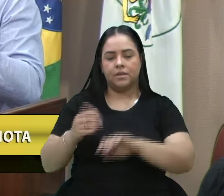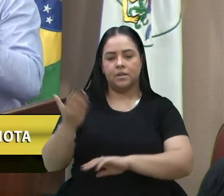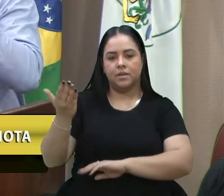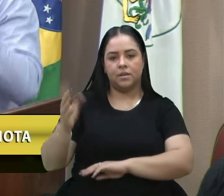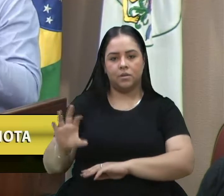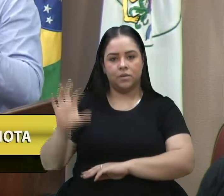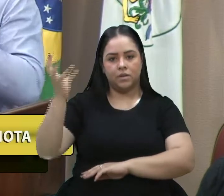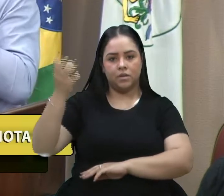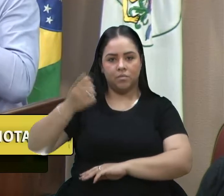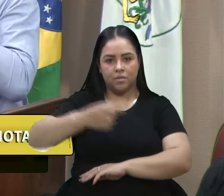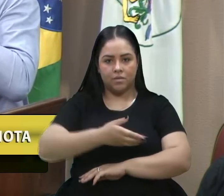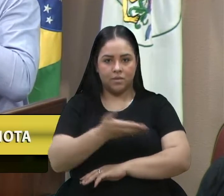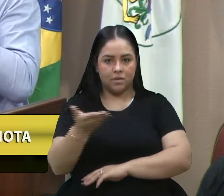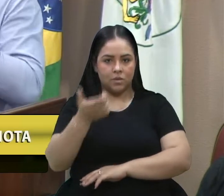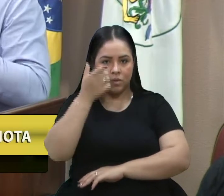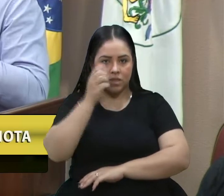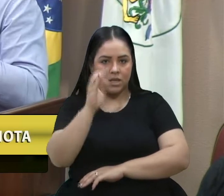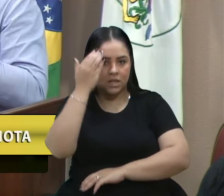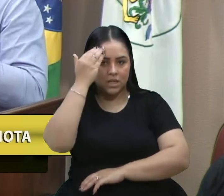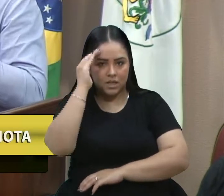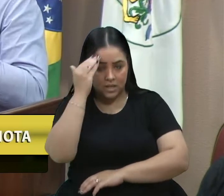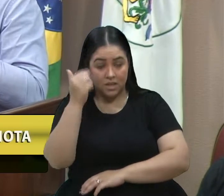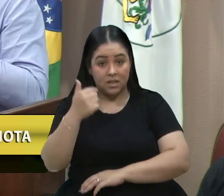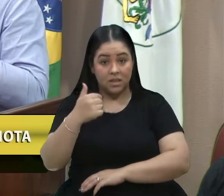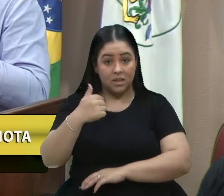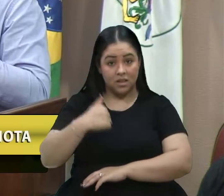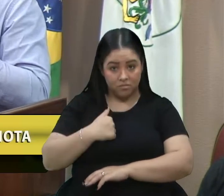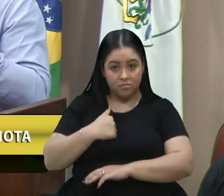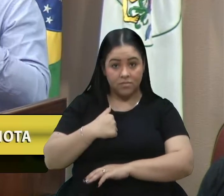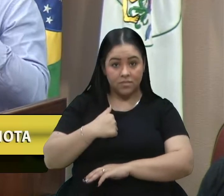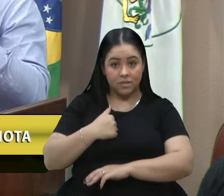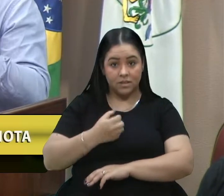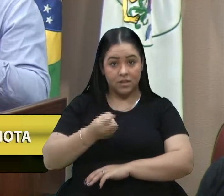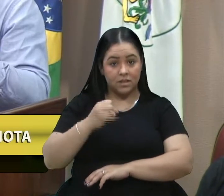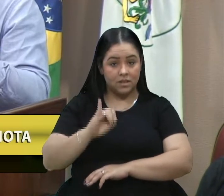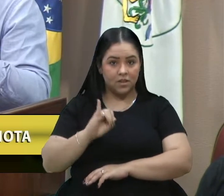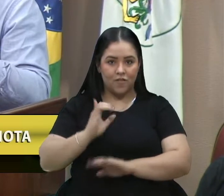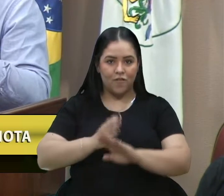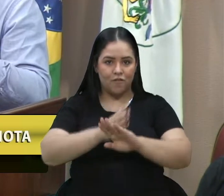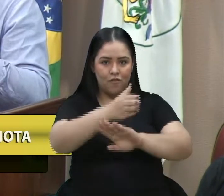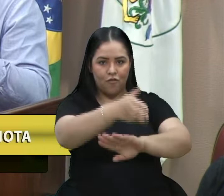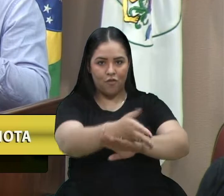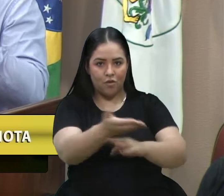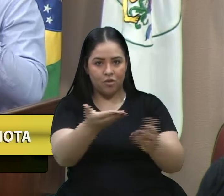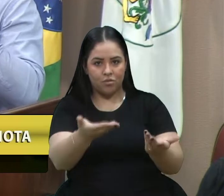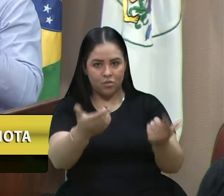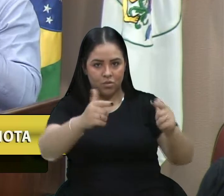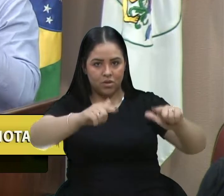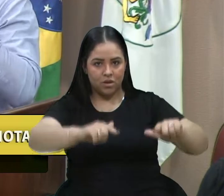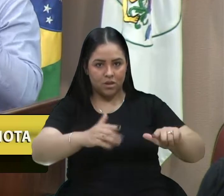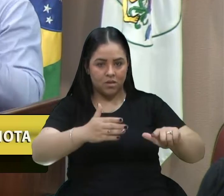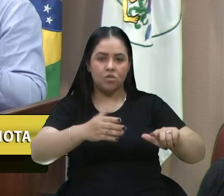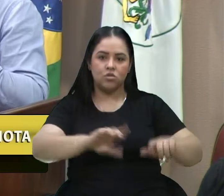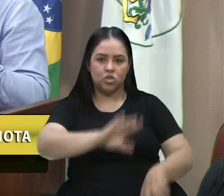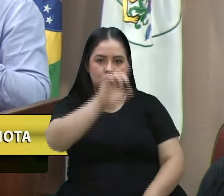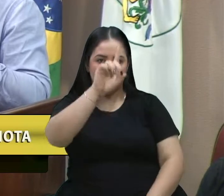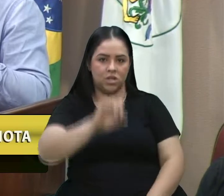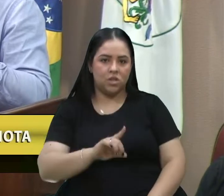para que entendam que esse vereador aqui, quando for cerceado do seu direito de